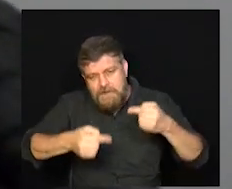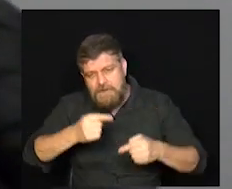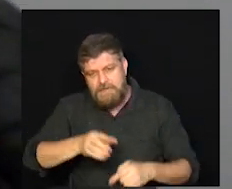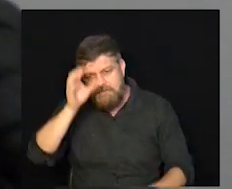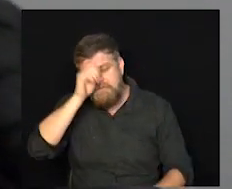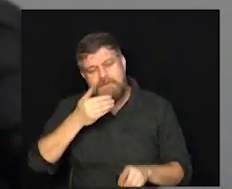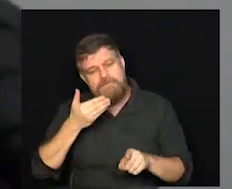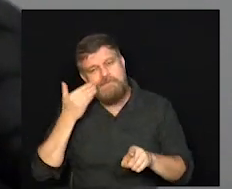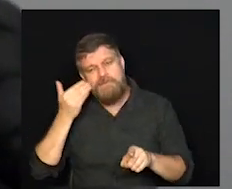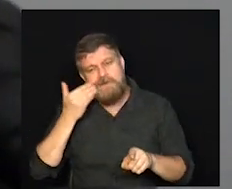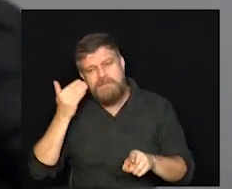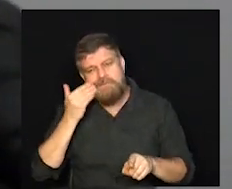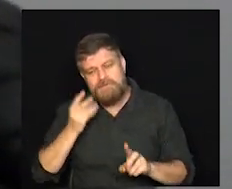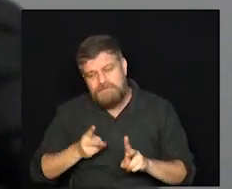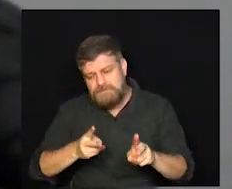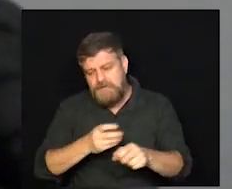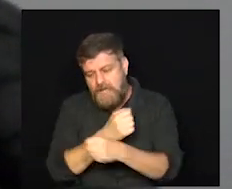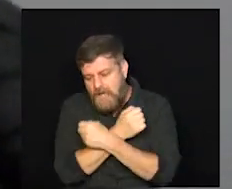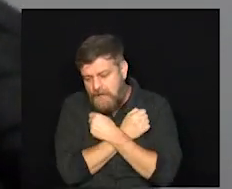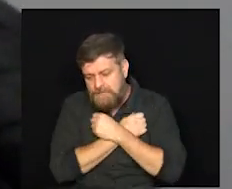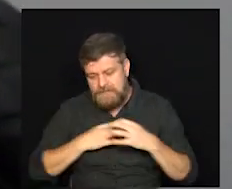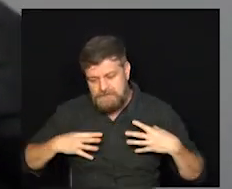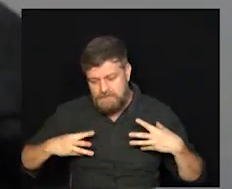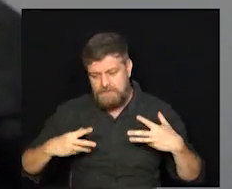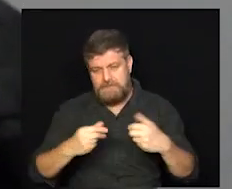aprendendo. Grande abraço a todos.